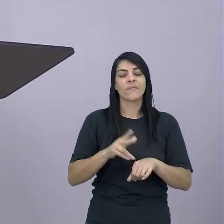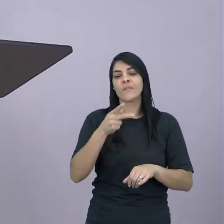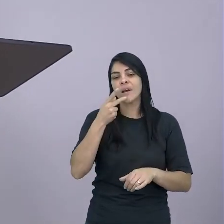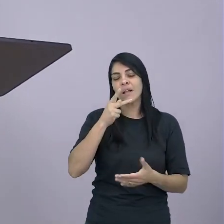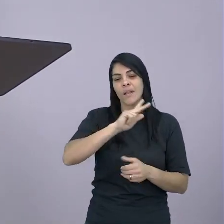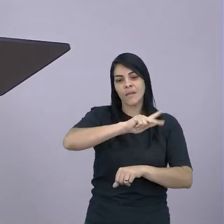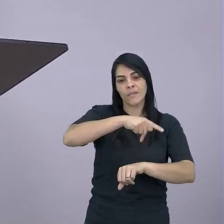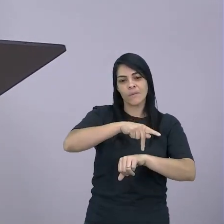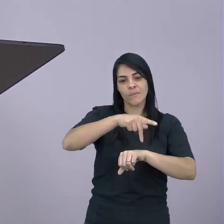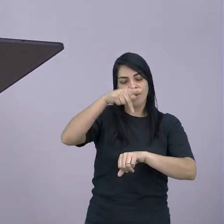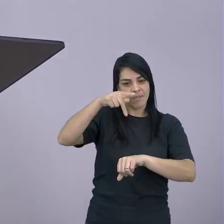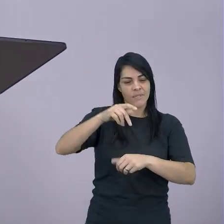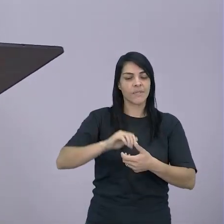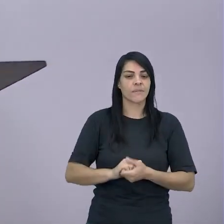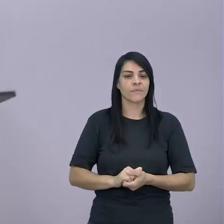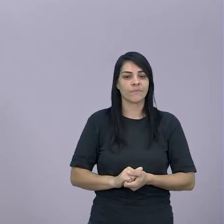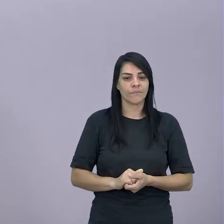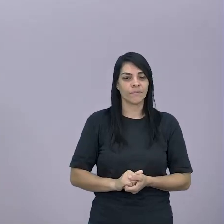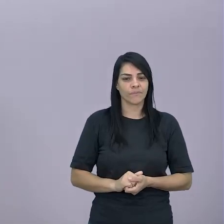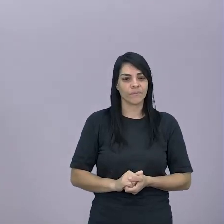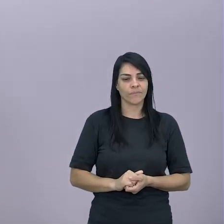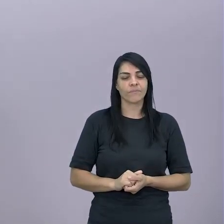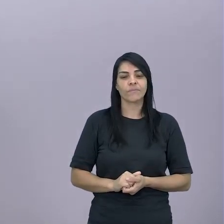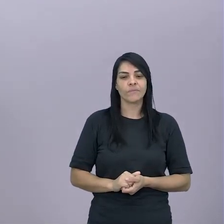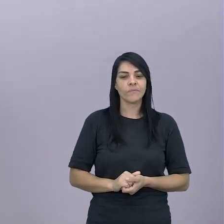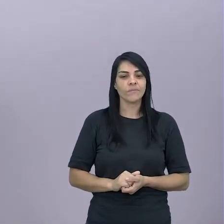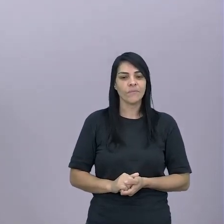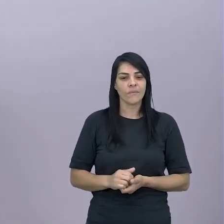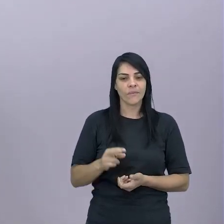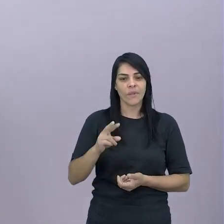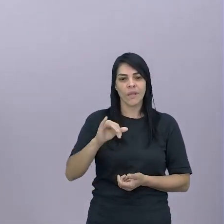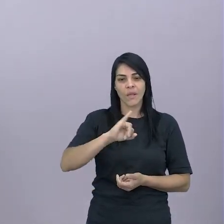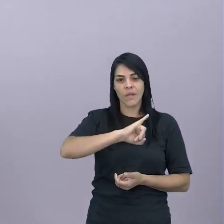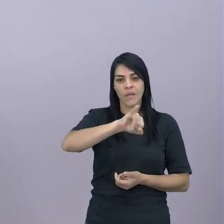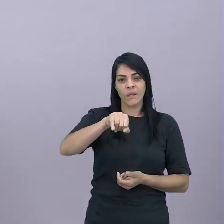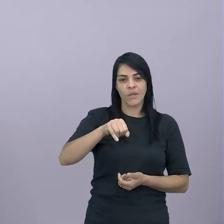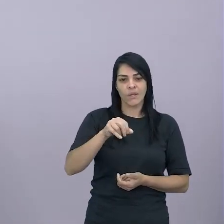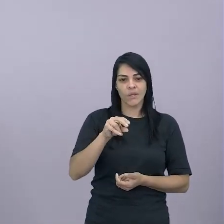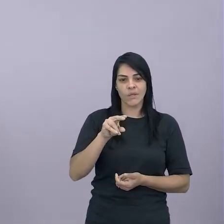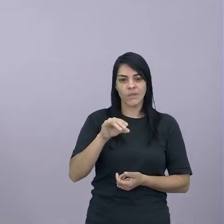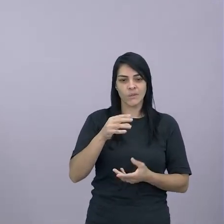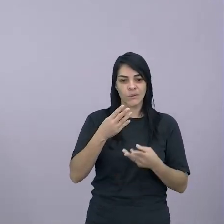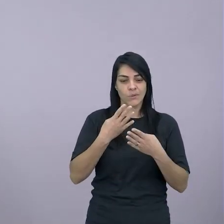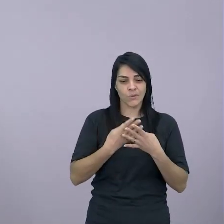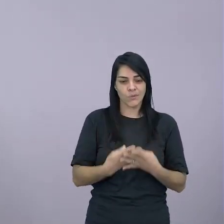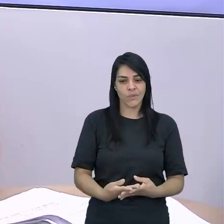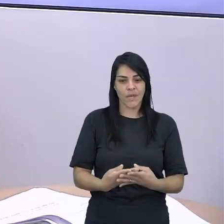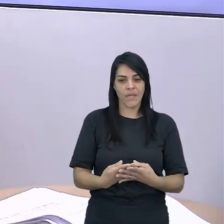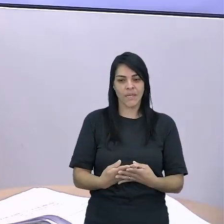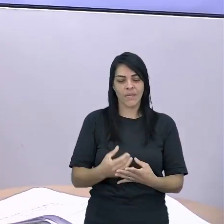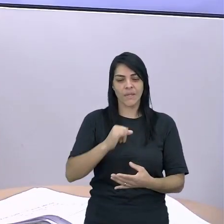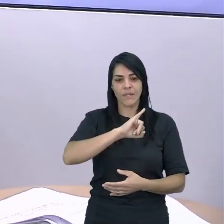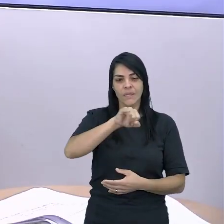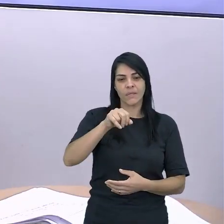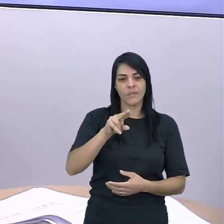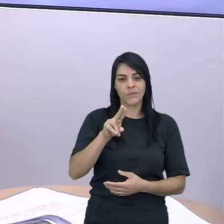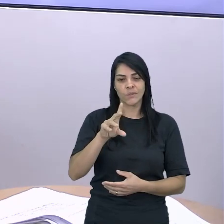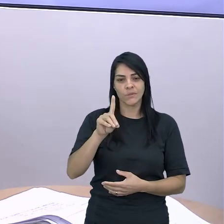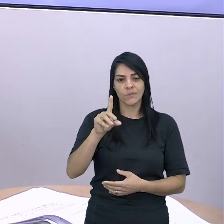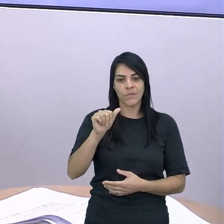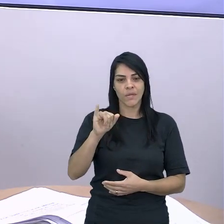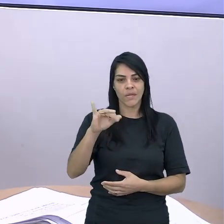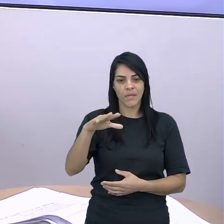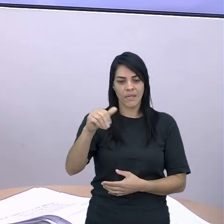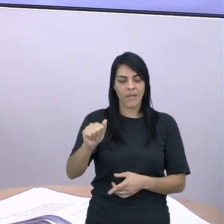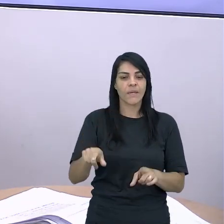Páscoa judaica como da Páscoa cristã. Olha que interessante, né? Sim. Legal. É muito bacana, né? Quando a gente fala